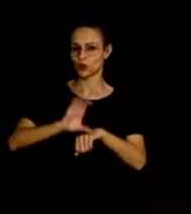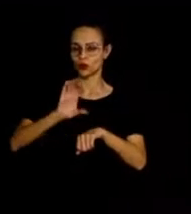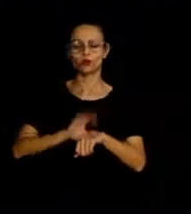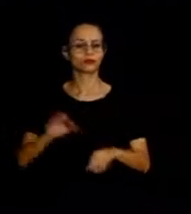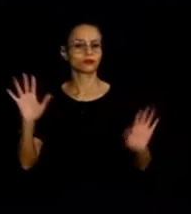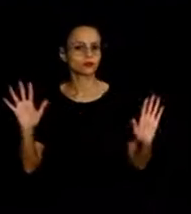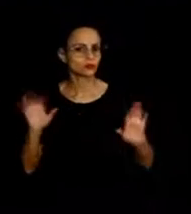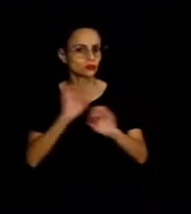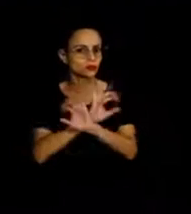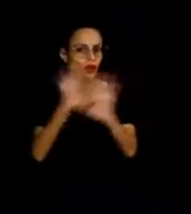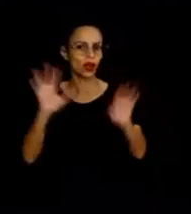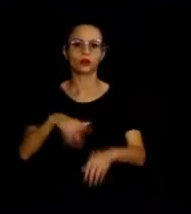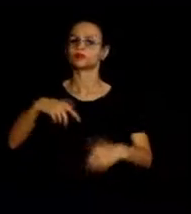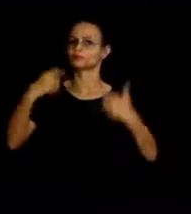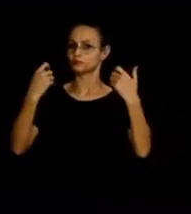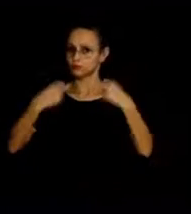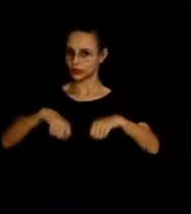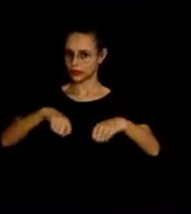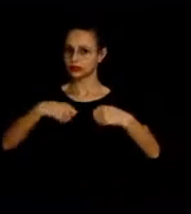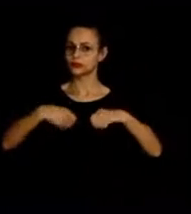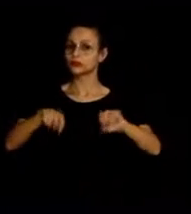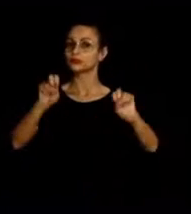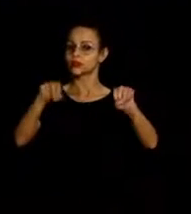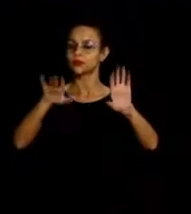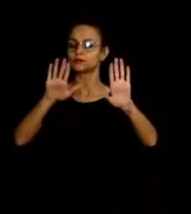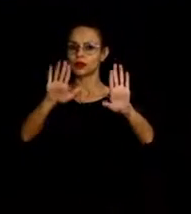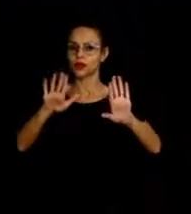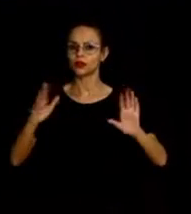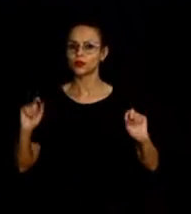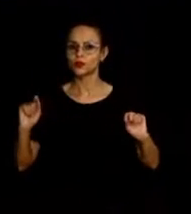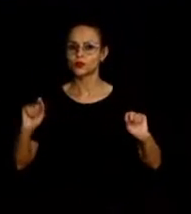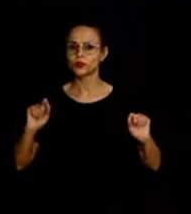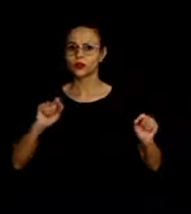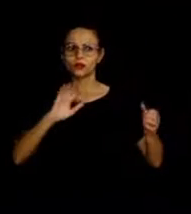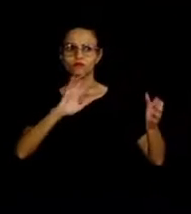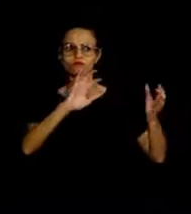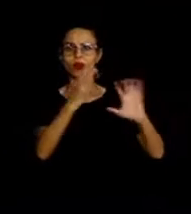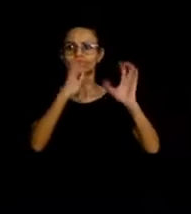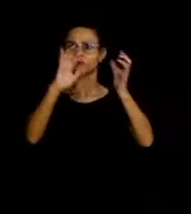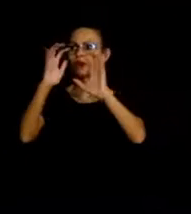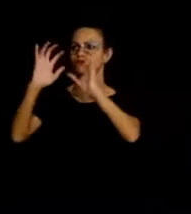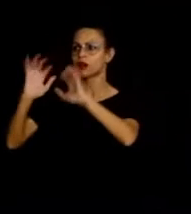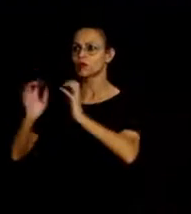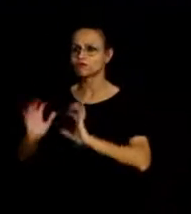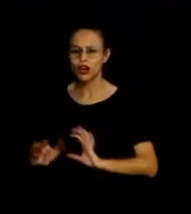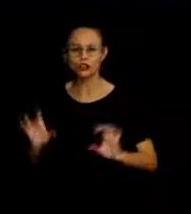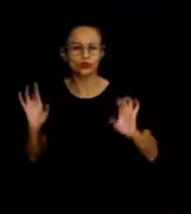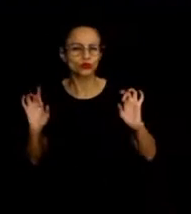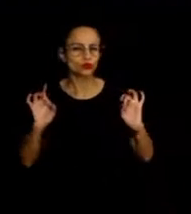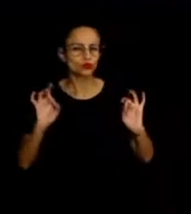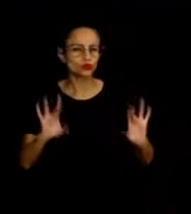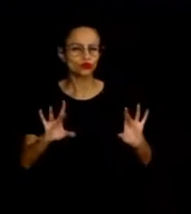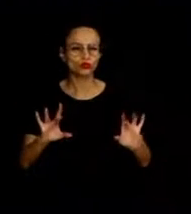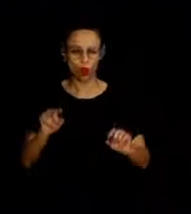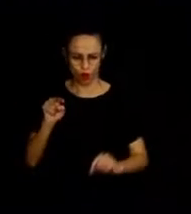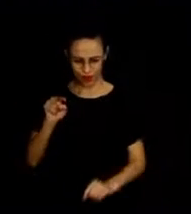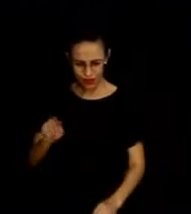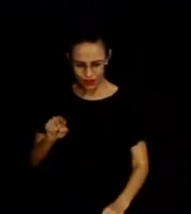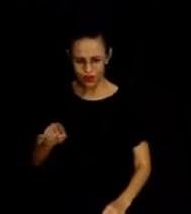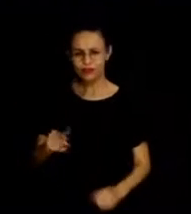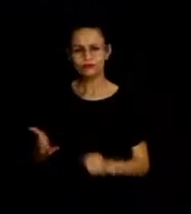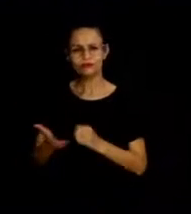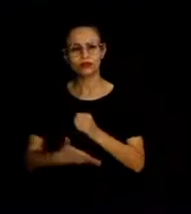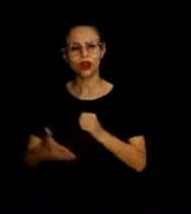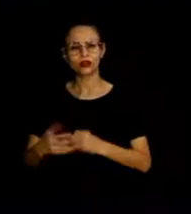evidentemente são necessários mas numa no mundo em transformar o mundo bastam apenas as hard Skills